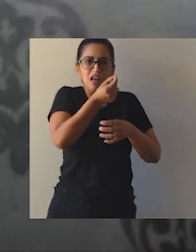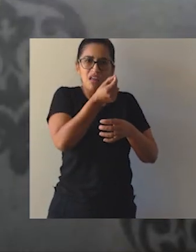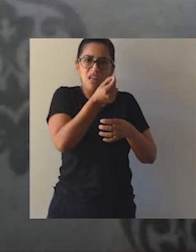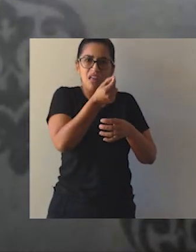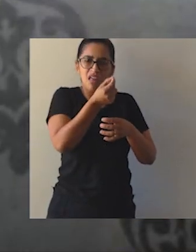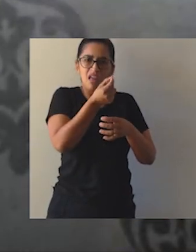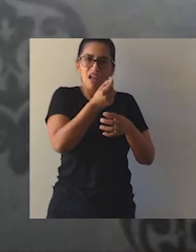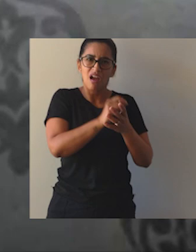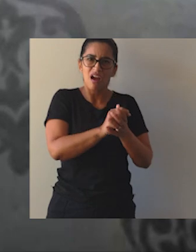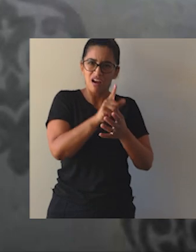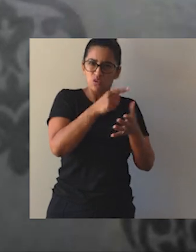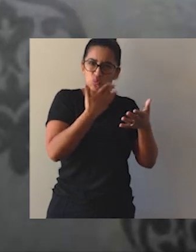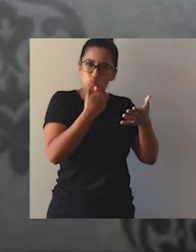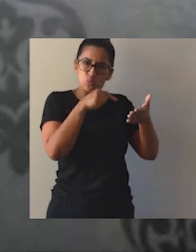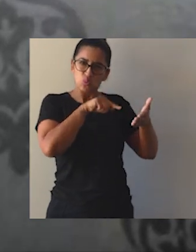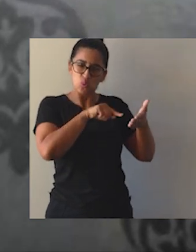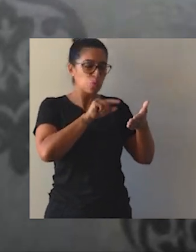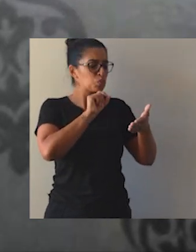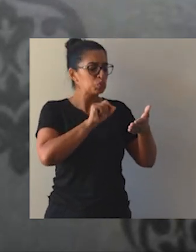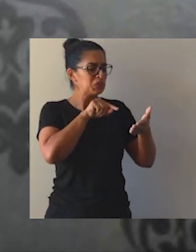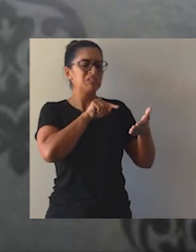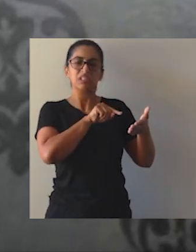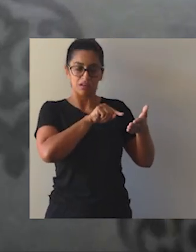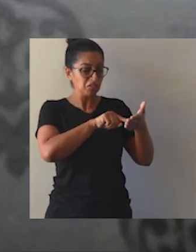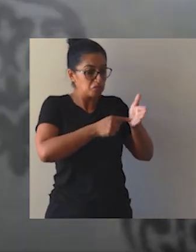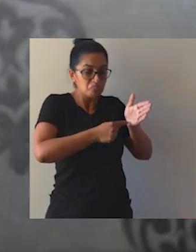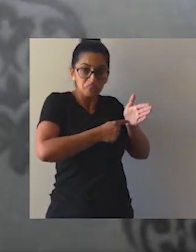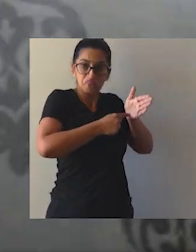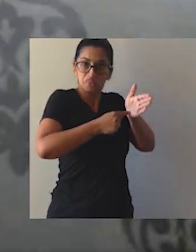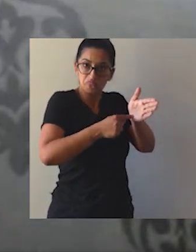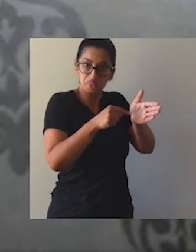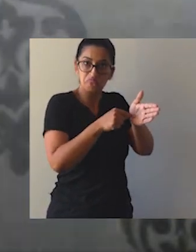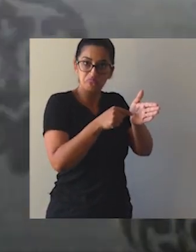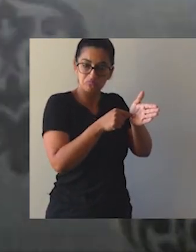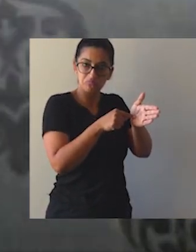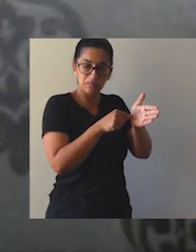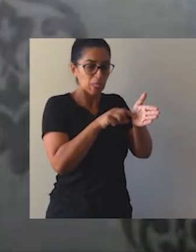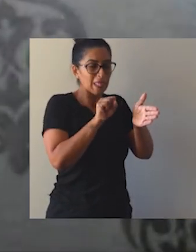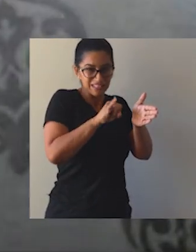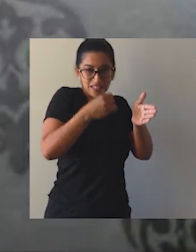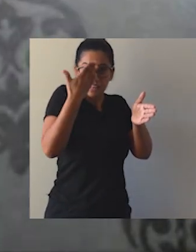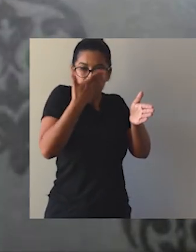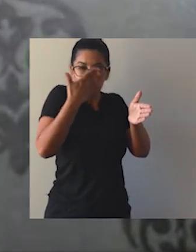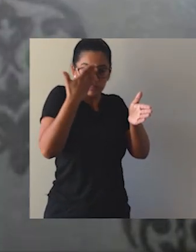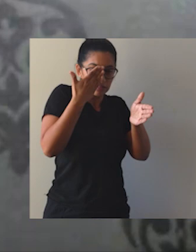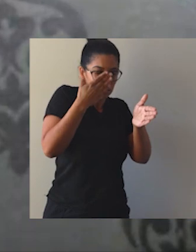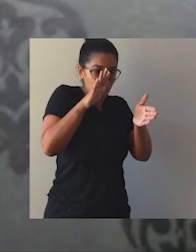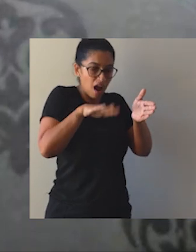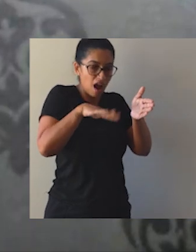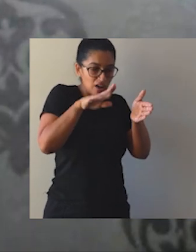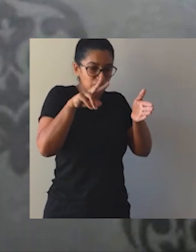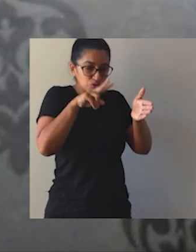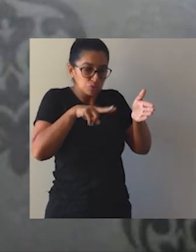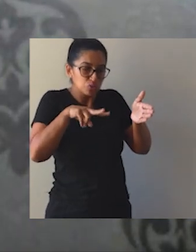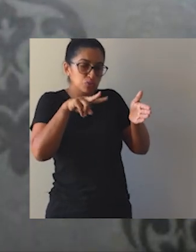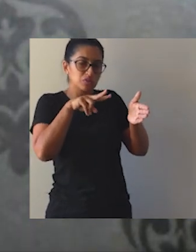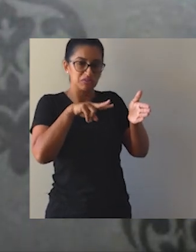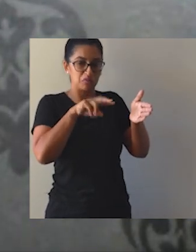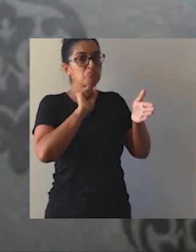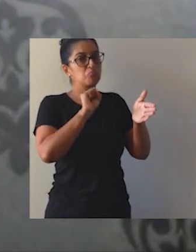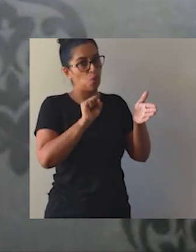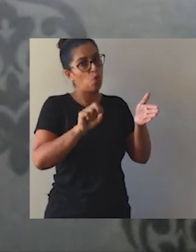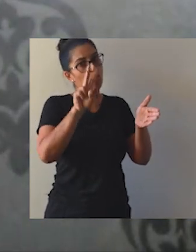ou que seja um cego que ele tenha um pouco de resíduo, então nós podemos usar esse material, né, mas igual eu falei, dependendo